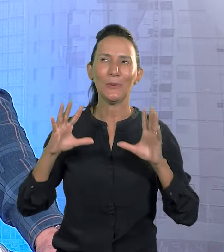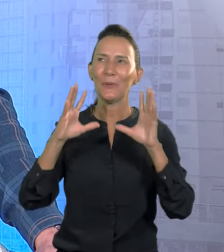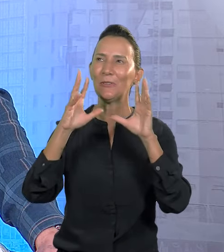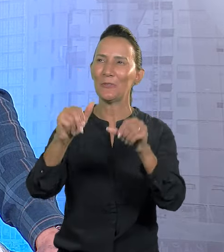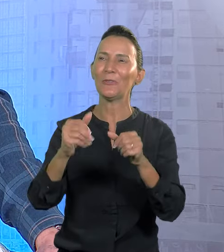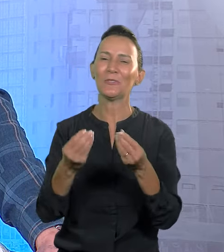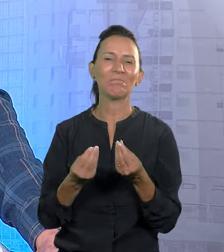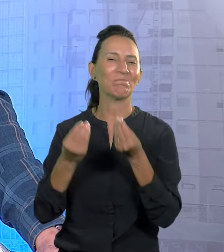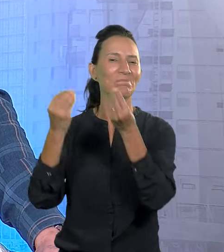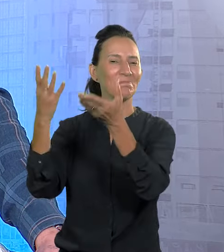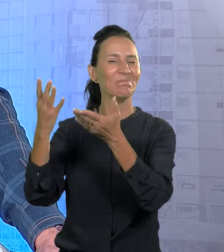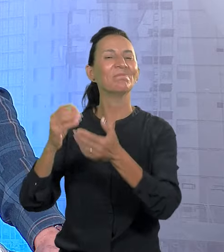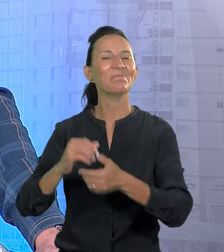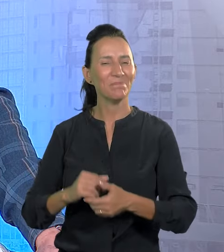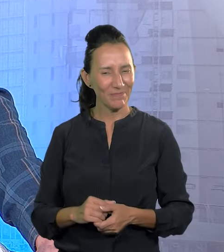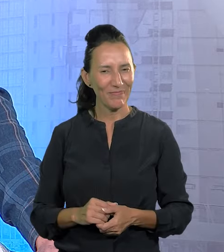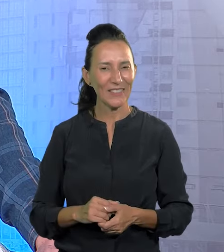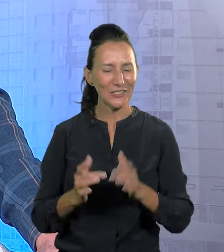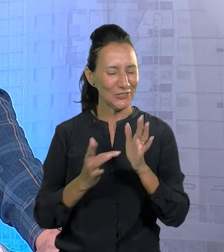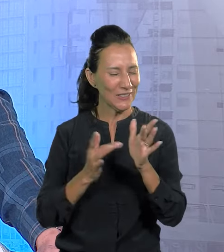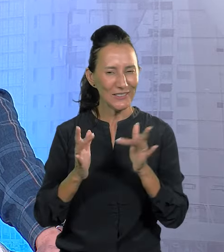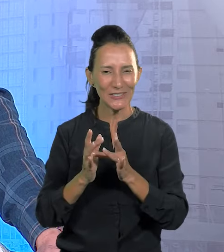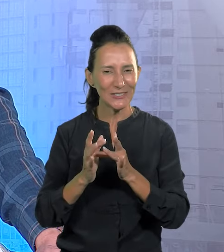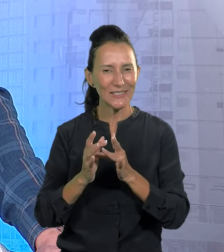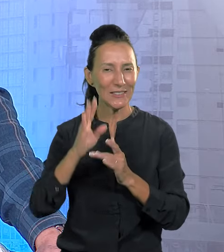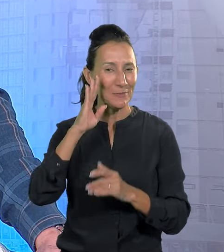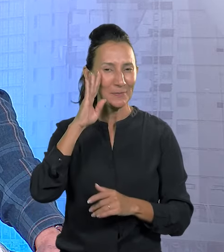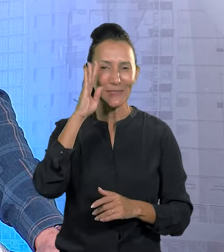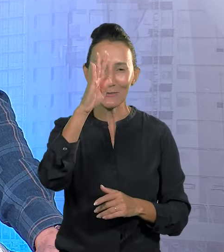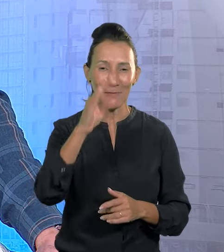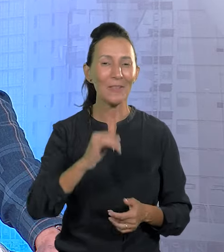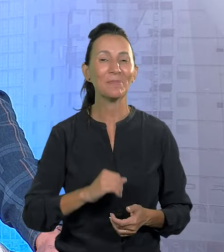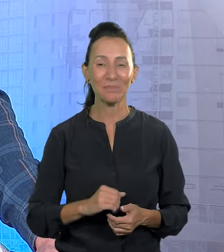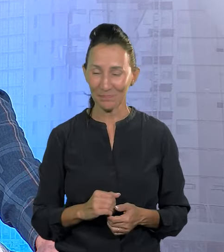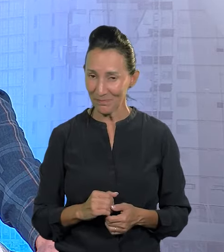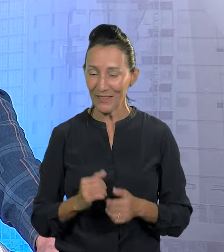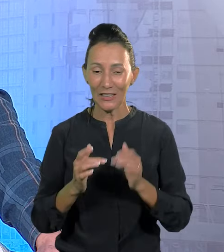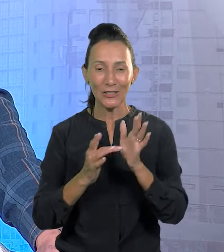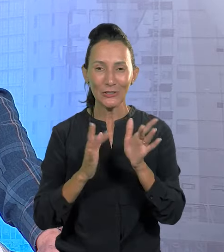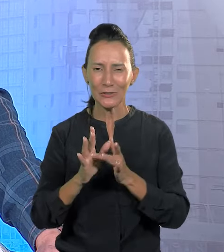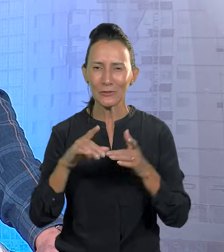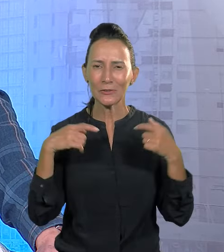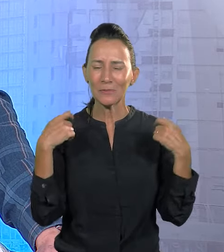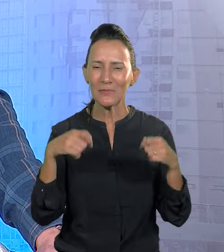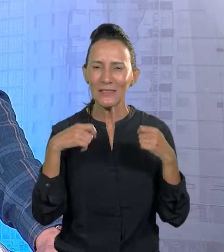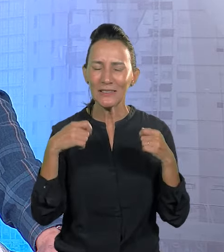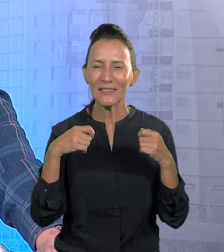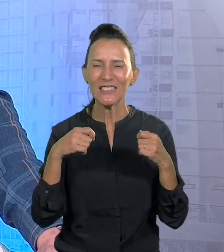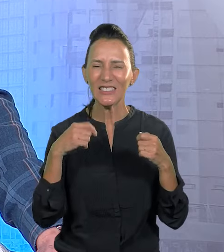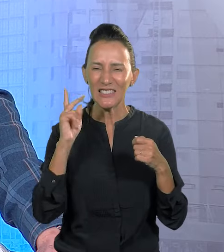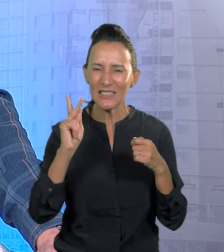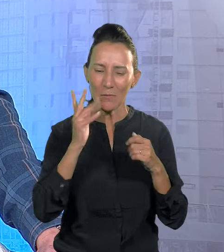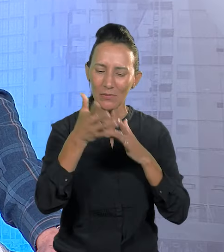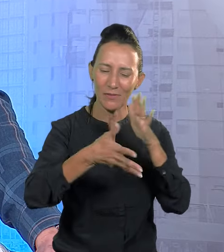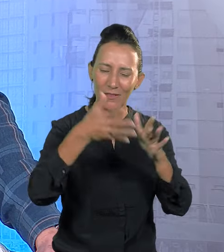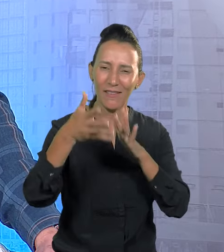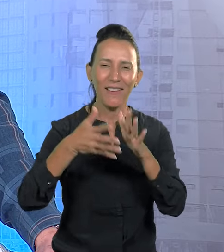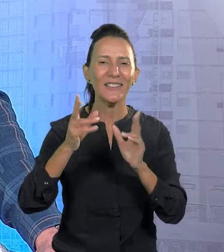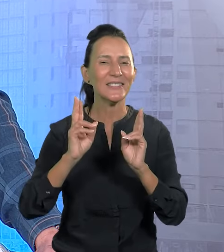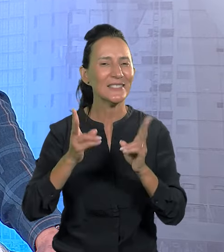coisas. Então, Jesus Cristo, ele é o centro. Jesus Cristo, ele é o sermão que tem que estar na nossa boca,